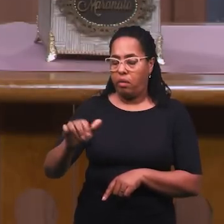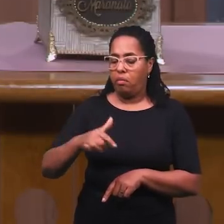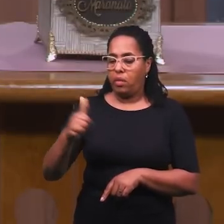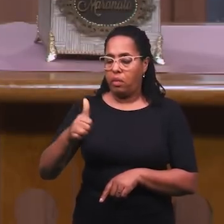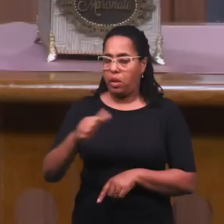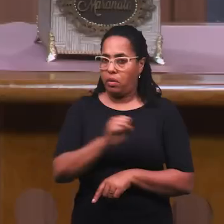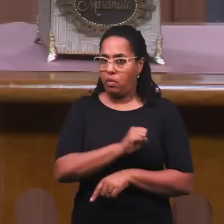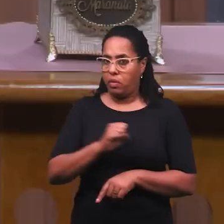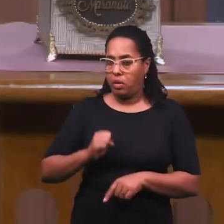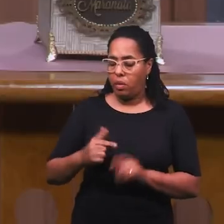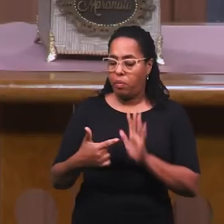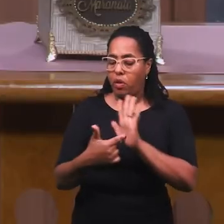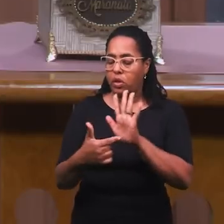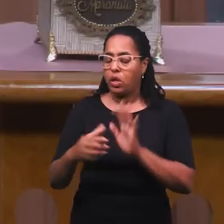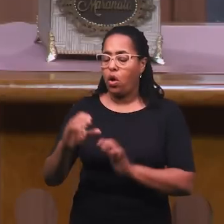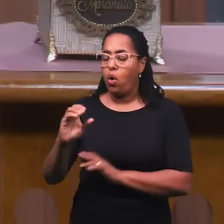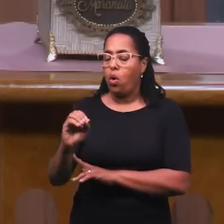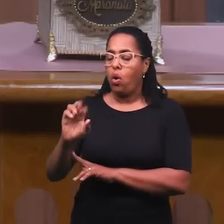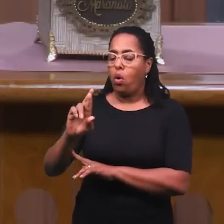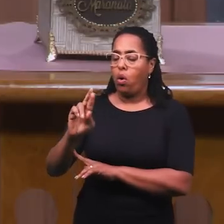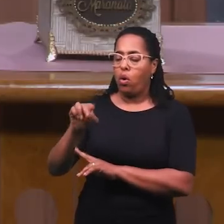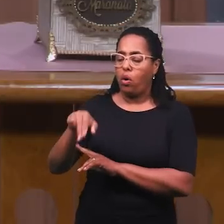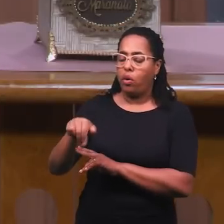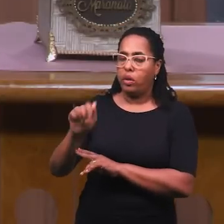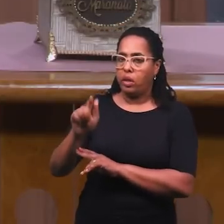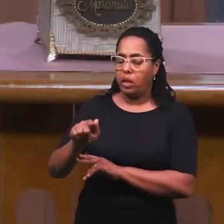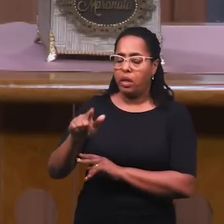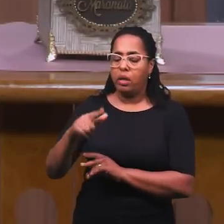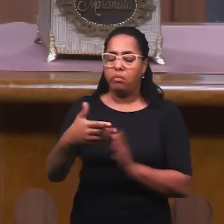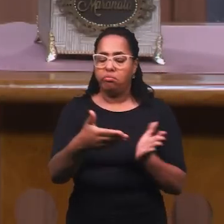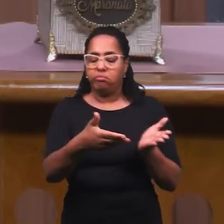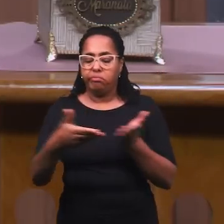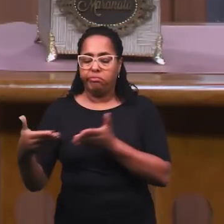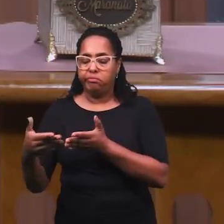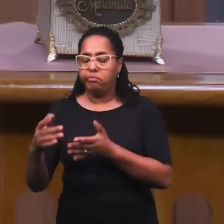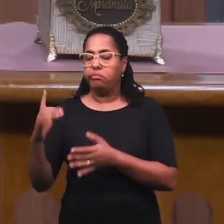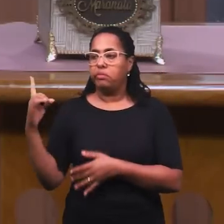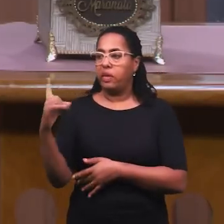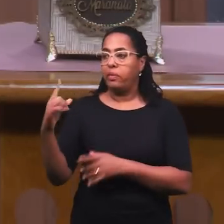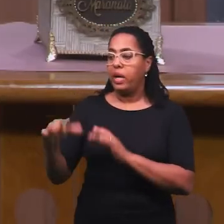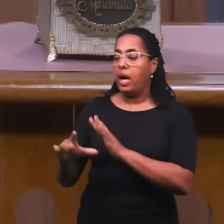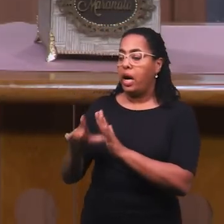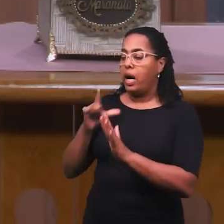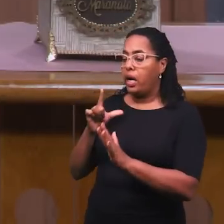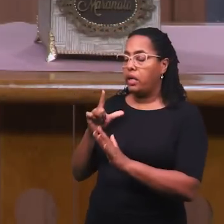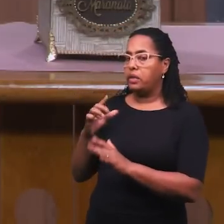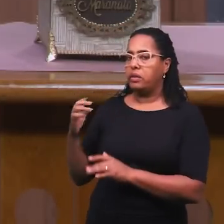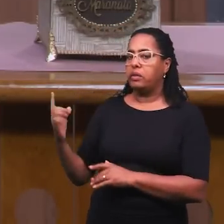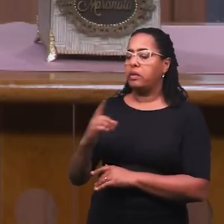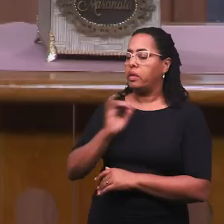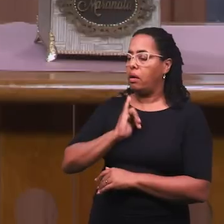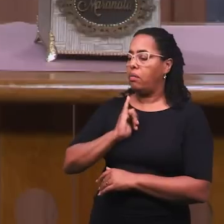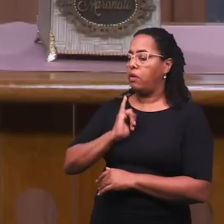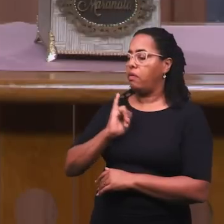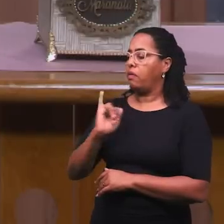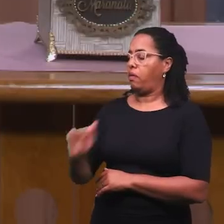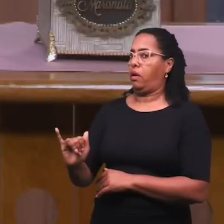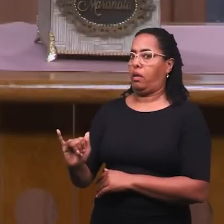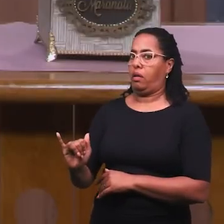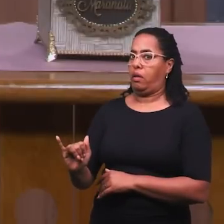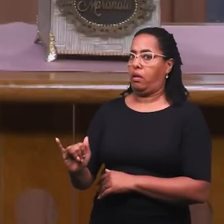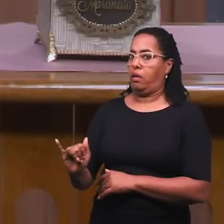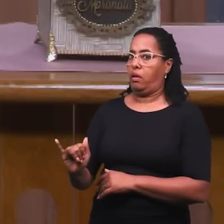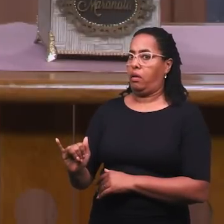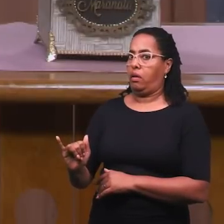Samuel. Ornã, aqui, ele recebe Davi, mas antes disso, Davi, ele diz